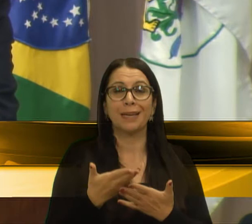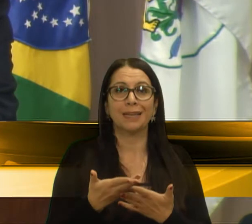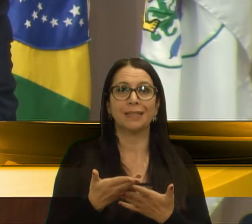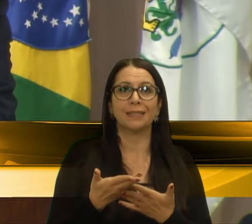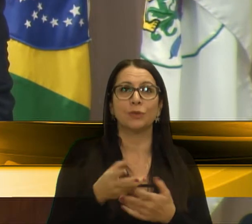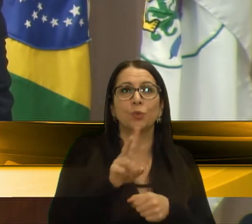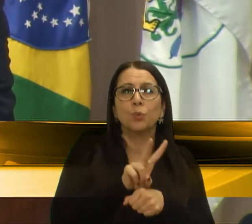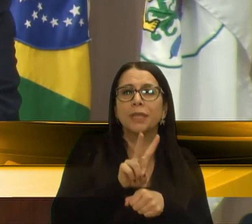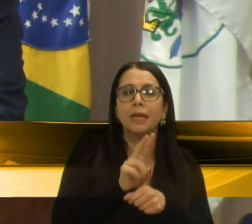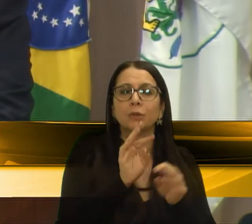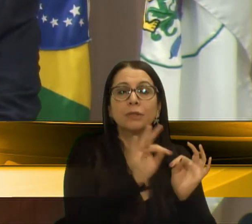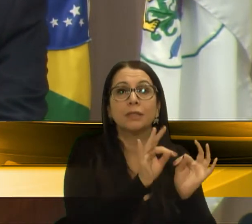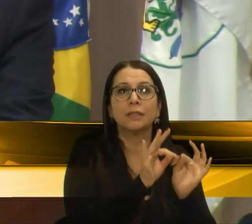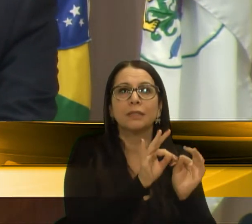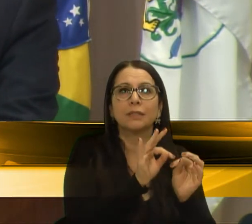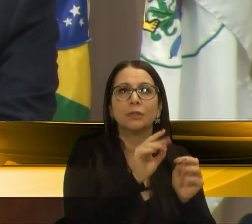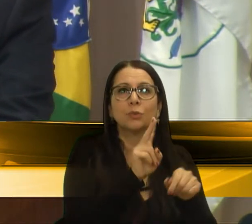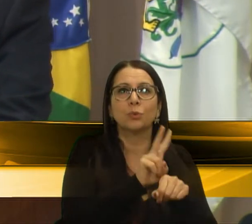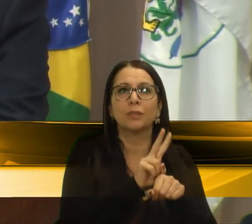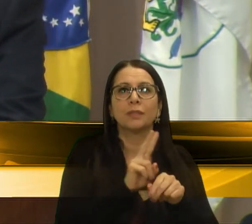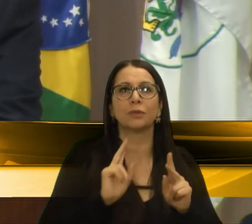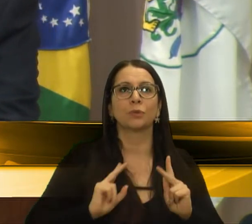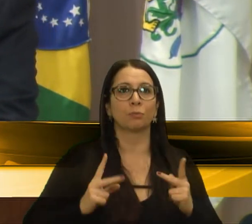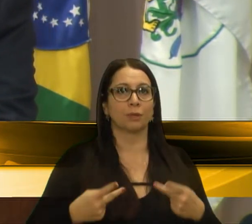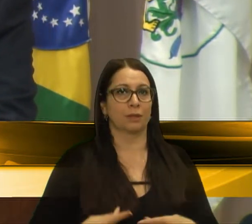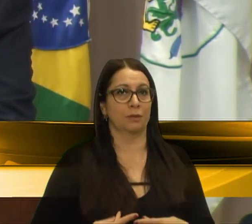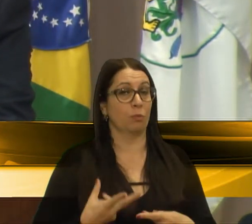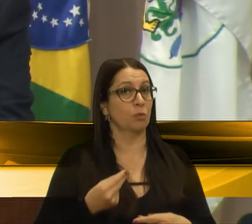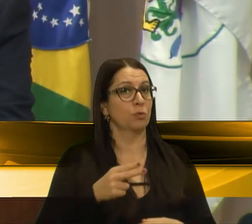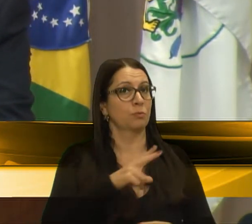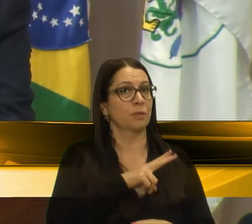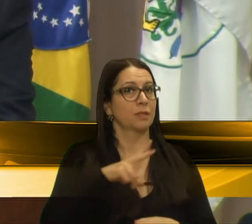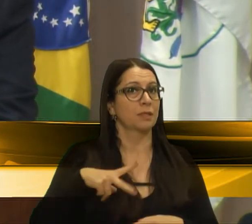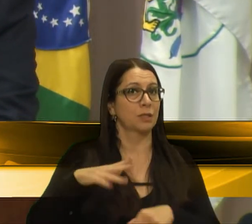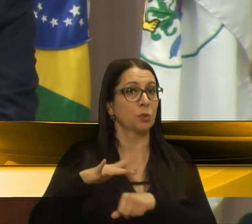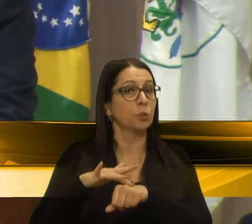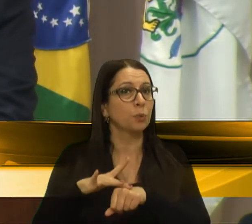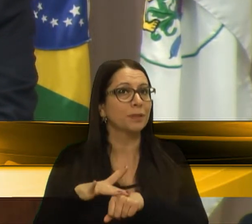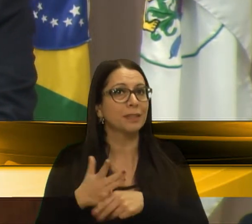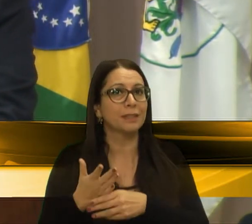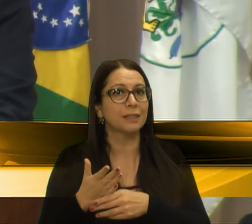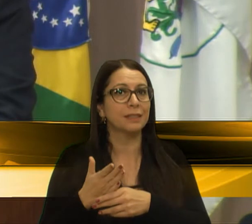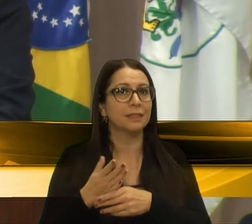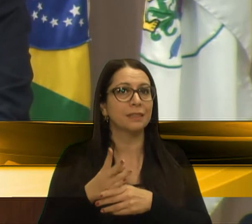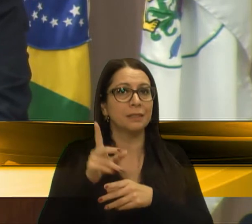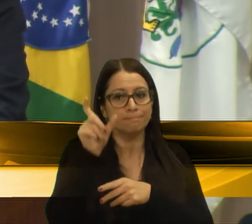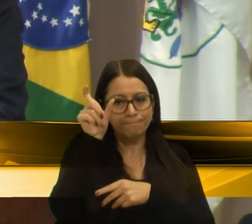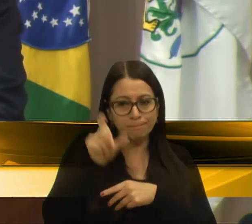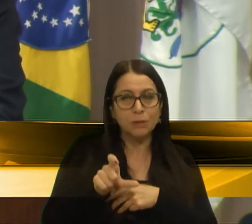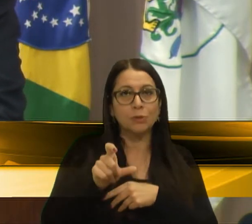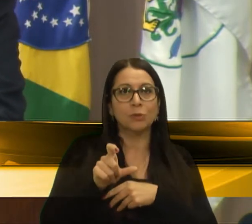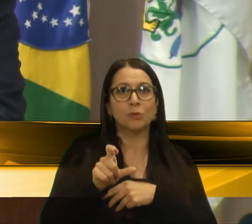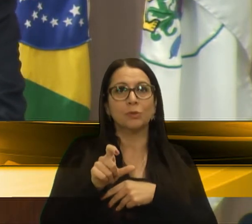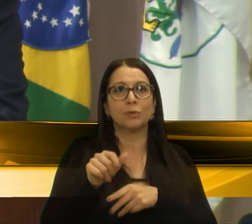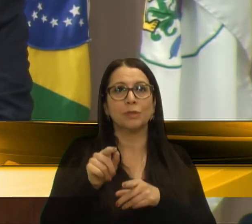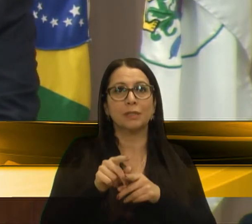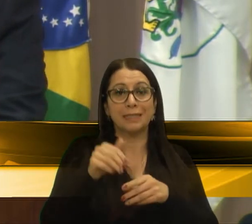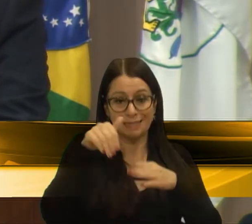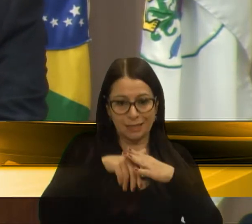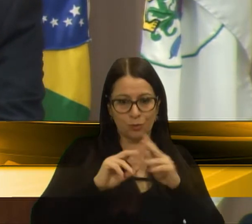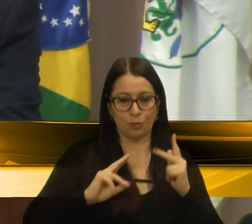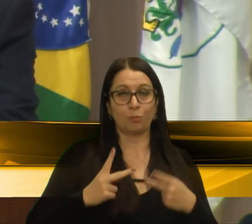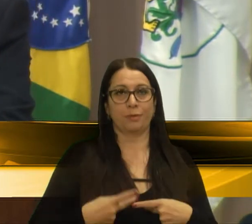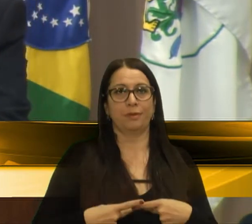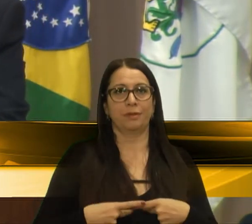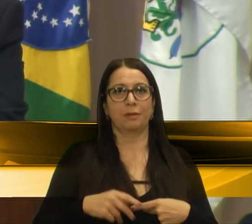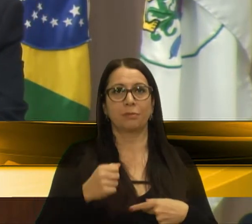do cuidado técnico, ele precisa do cuidado humano. Muitos pacientes estão doentes na sua pessoa, no seu sentimento humano. E